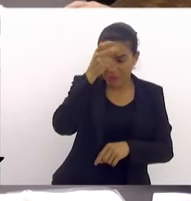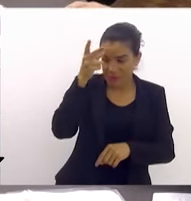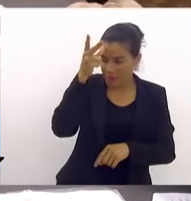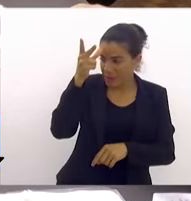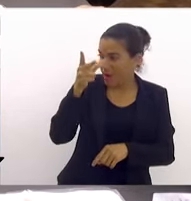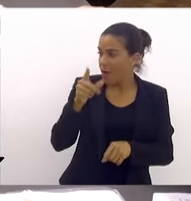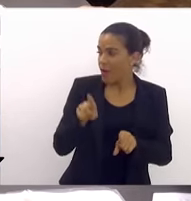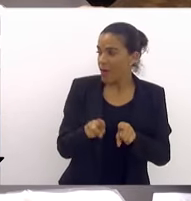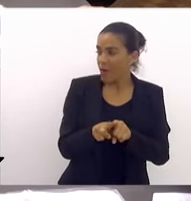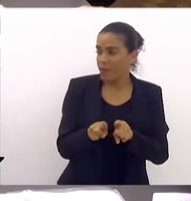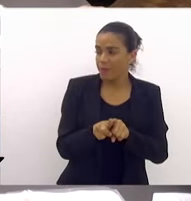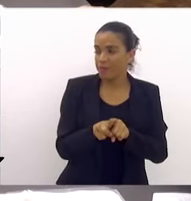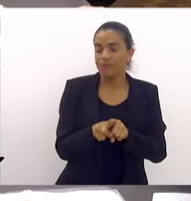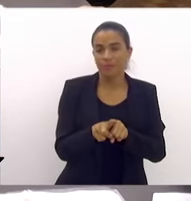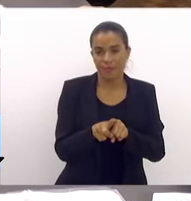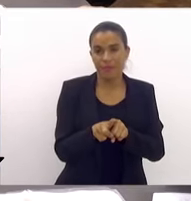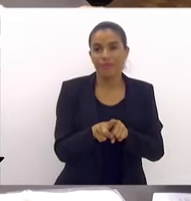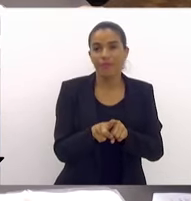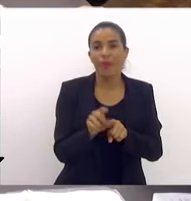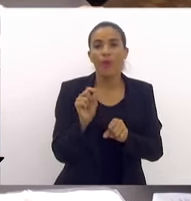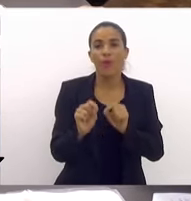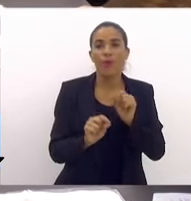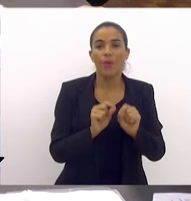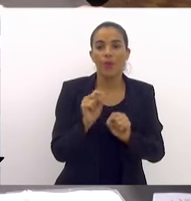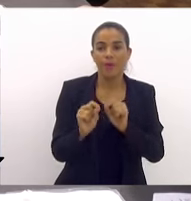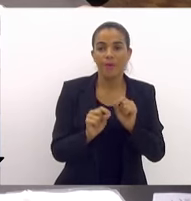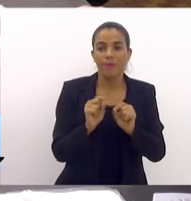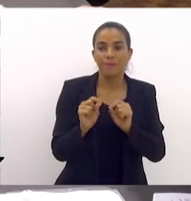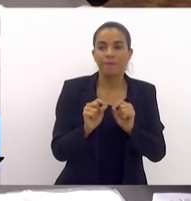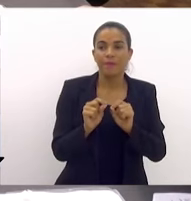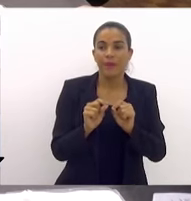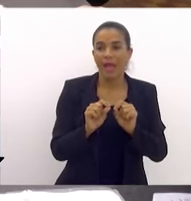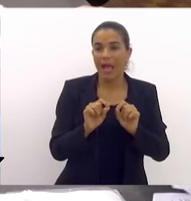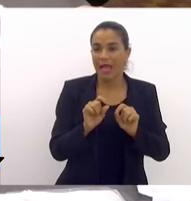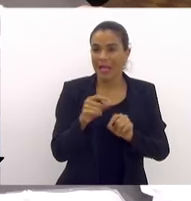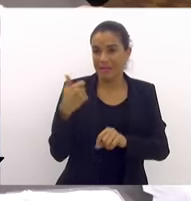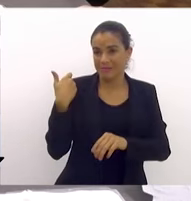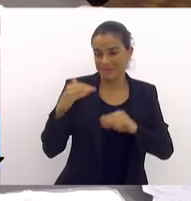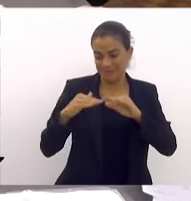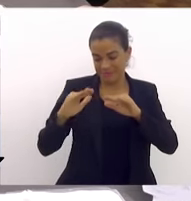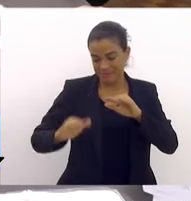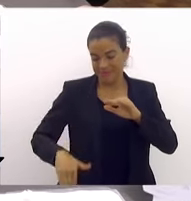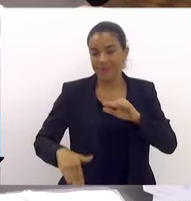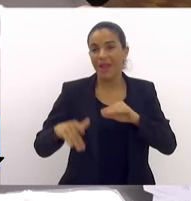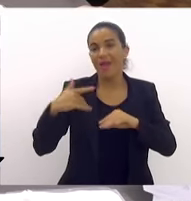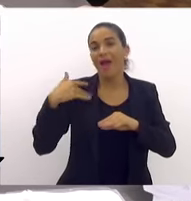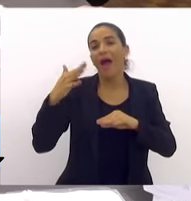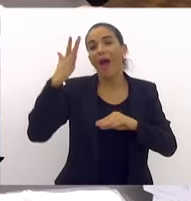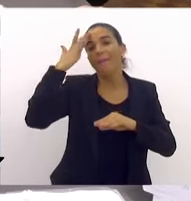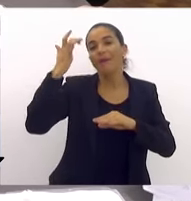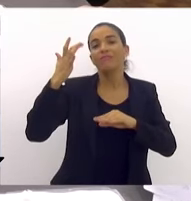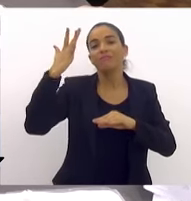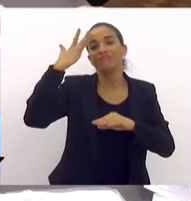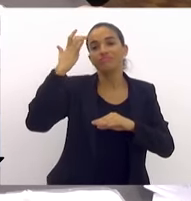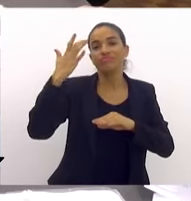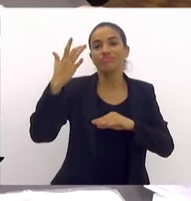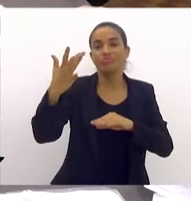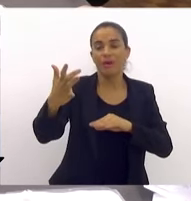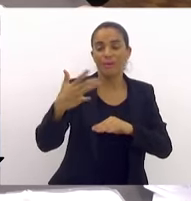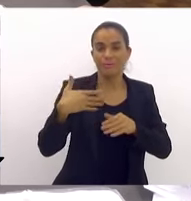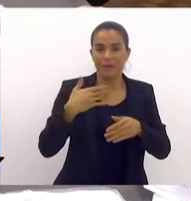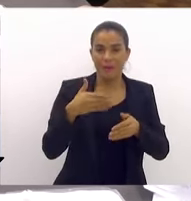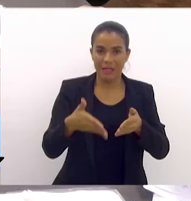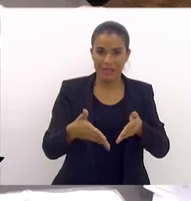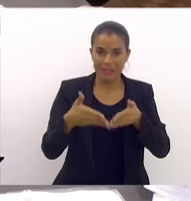diminui é mais tenridade, é mais grande. Vezes, até porque aqueles que são menores hoje vão ser maiores daqui a pouco. Presidente, vou pedir licença para me